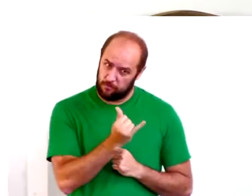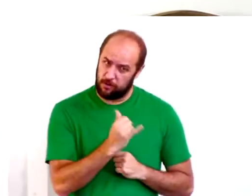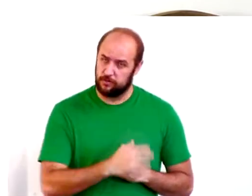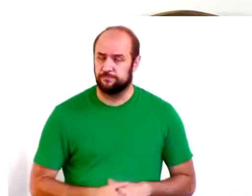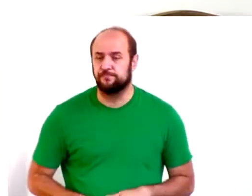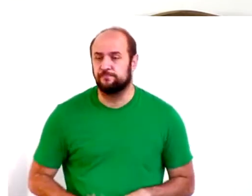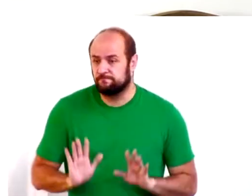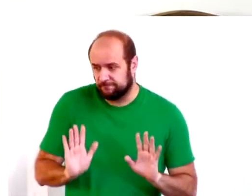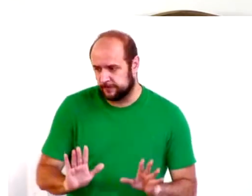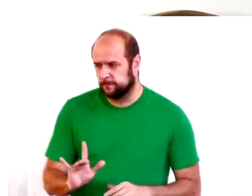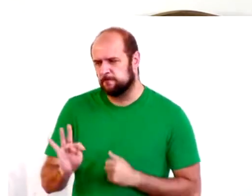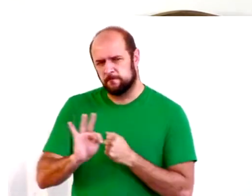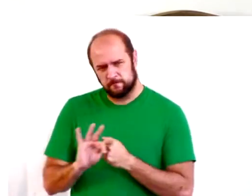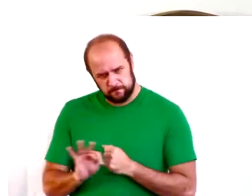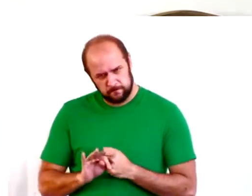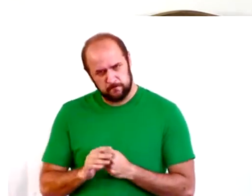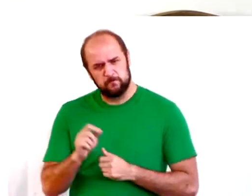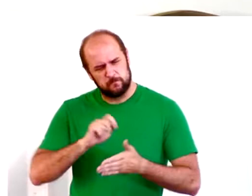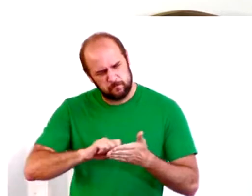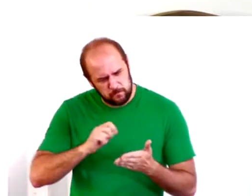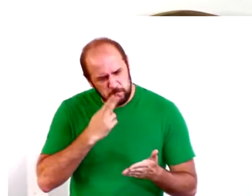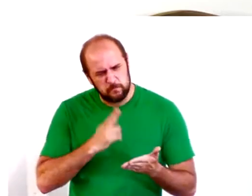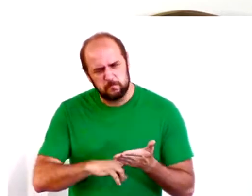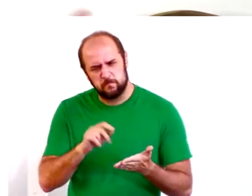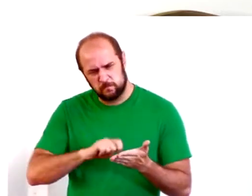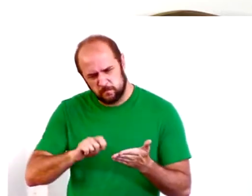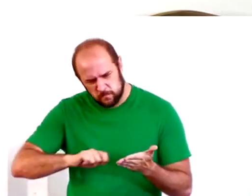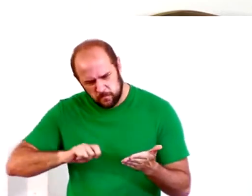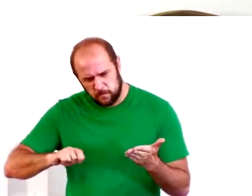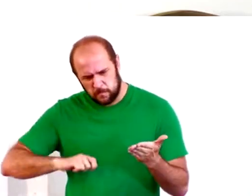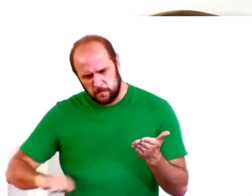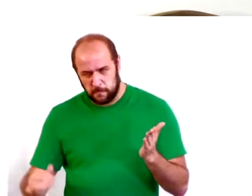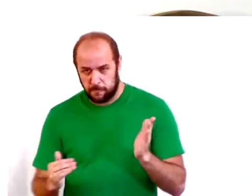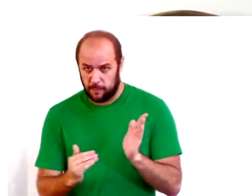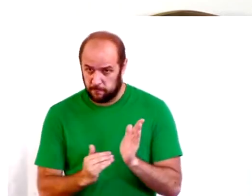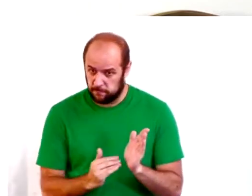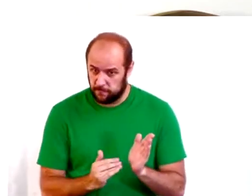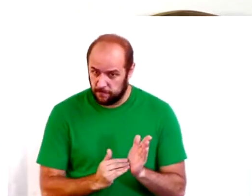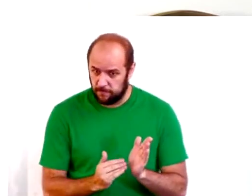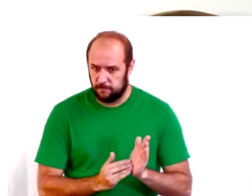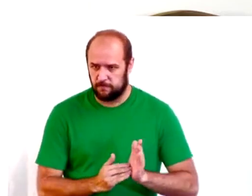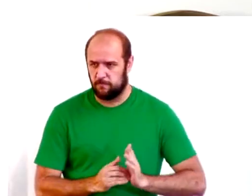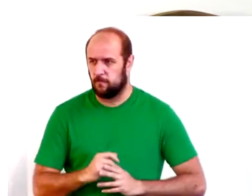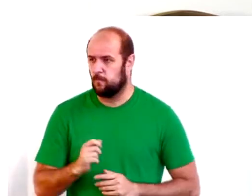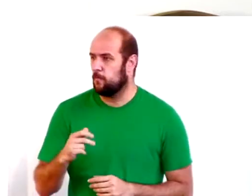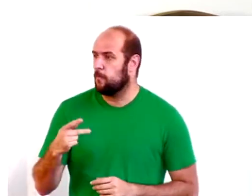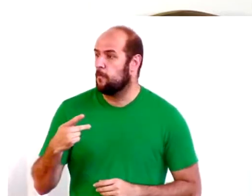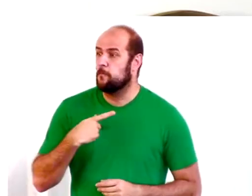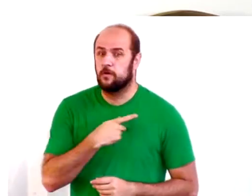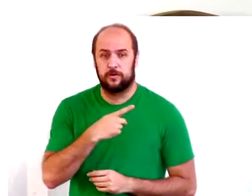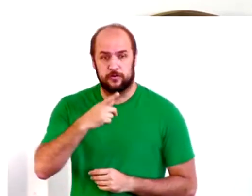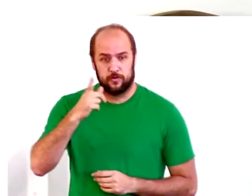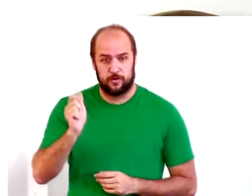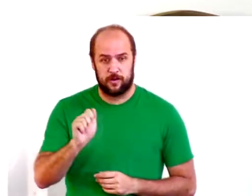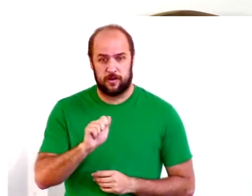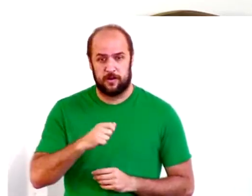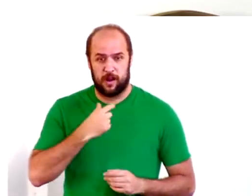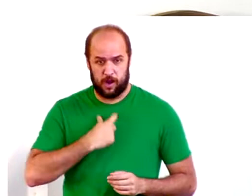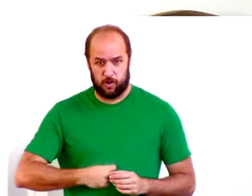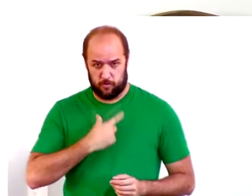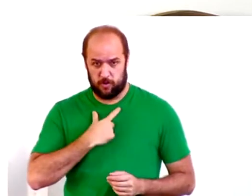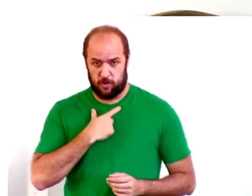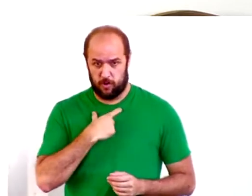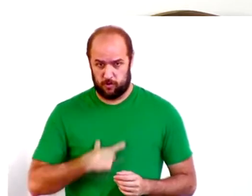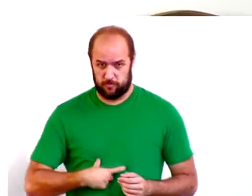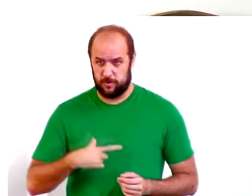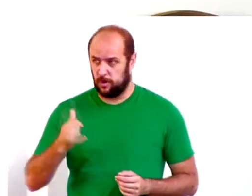Então Tiago vai encaminhando a sua carta ao final, onde o reverendo Alberto leu aqui na nossa liturgia, dizendo que